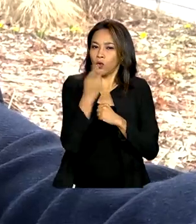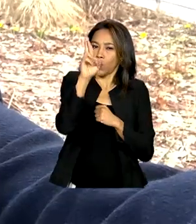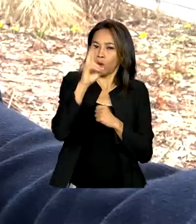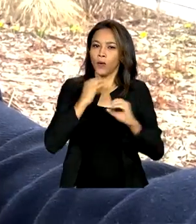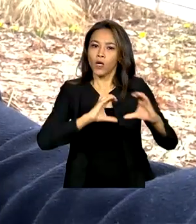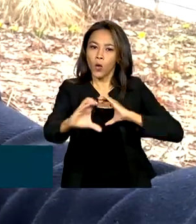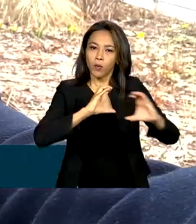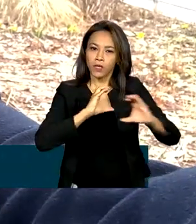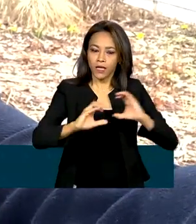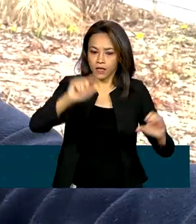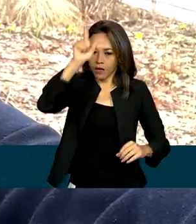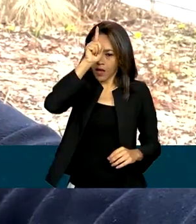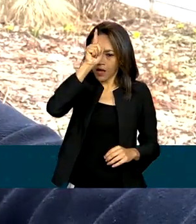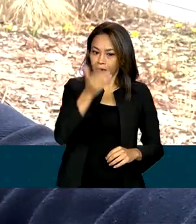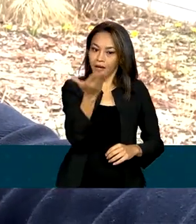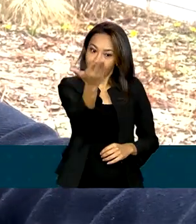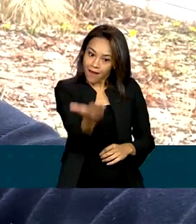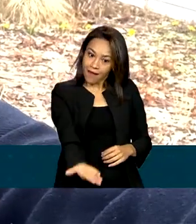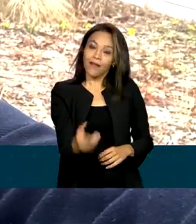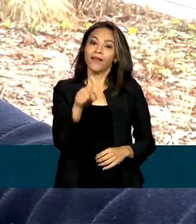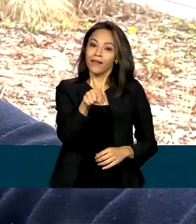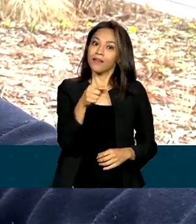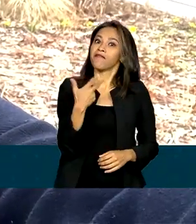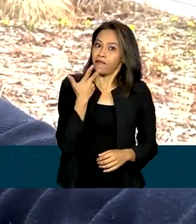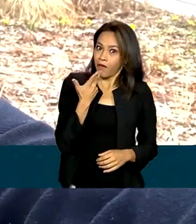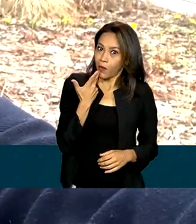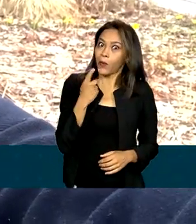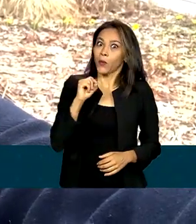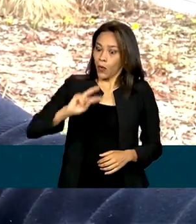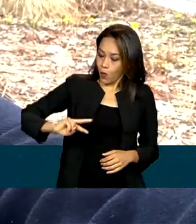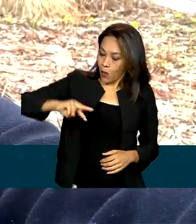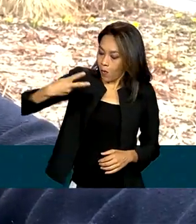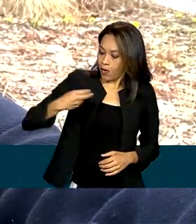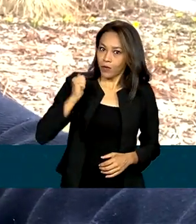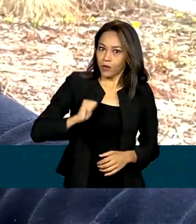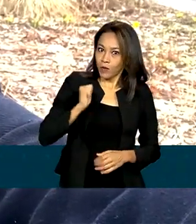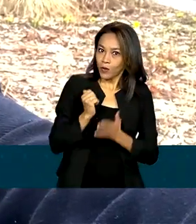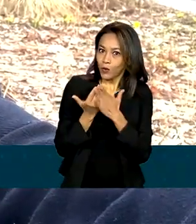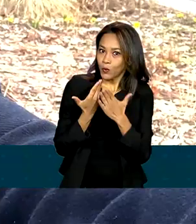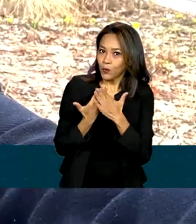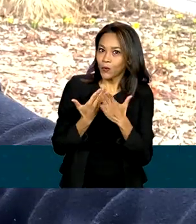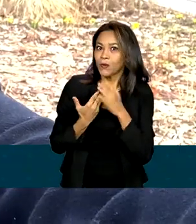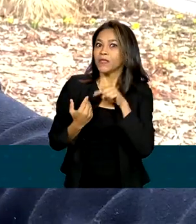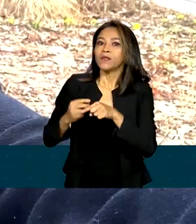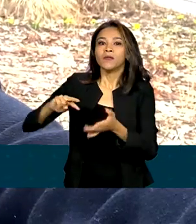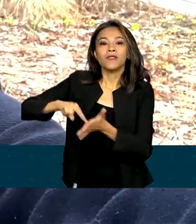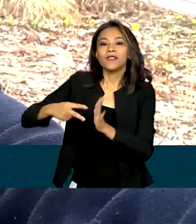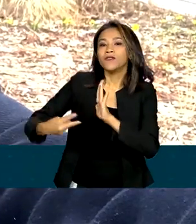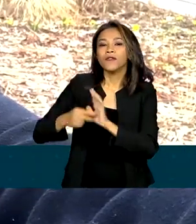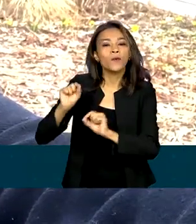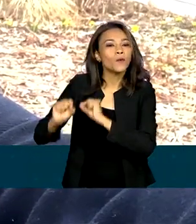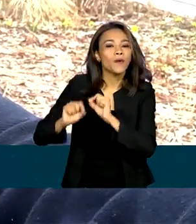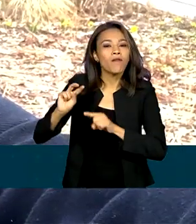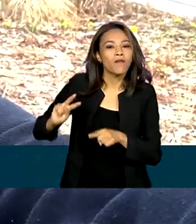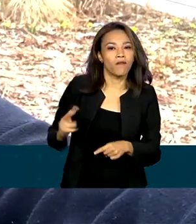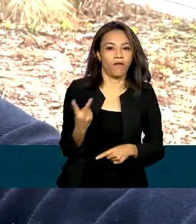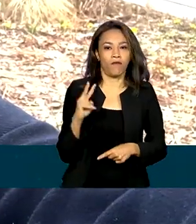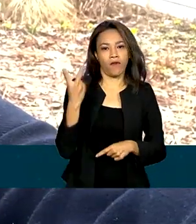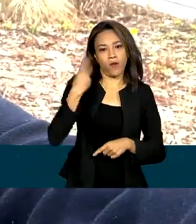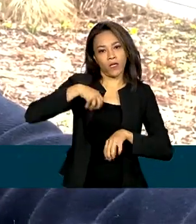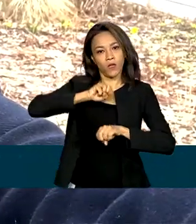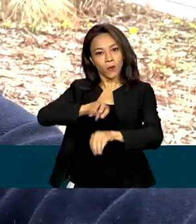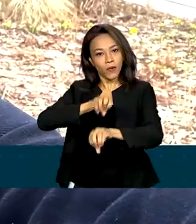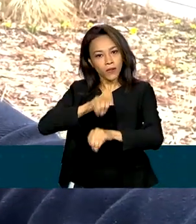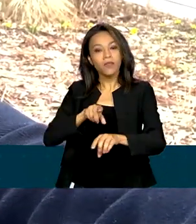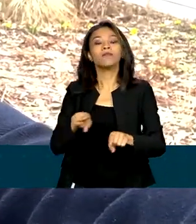aplicada na Alemanha, Felipe Zeiser afirma que o reajuste das bolsas sinaliza uma maior valorização da educação e